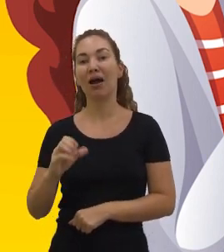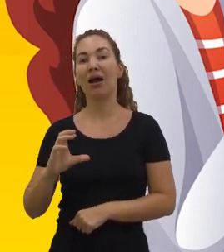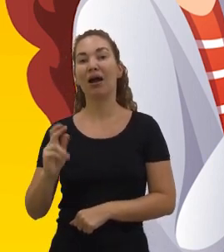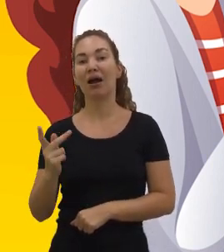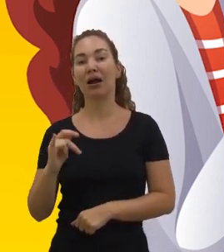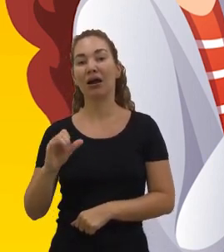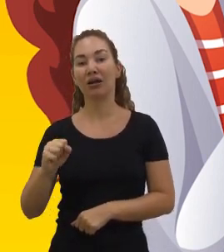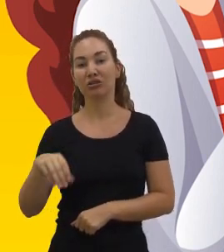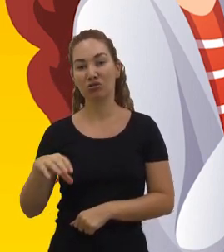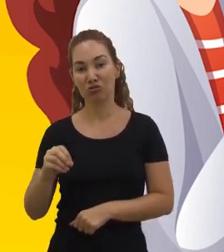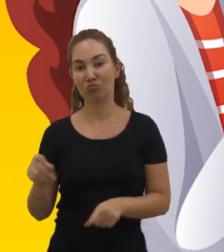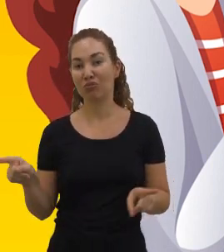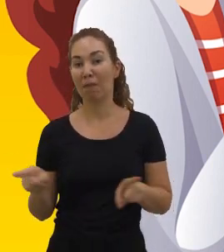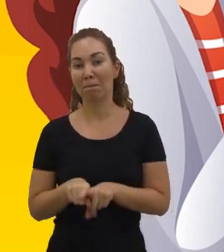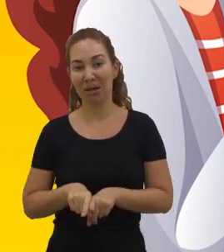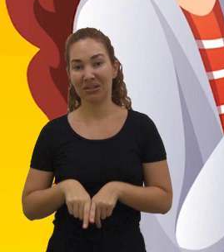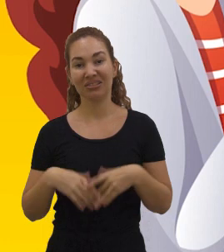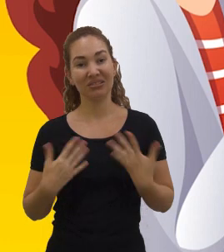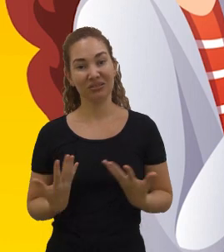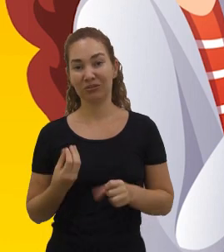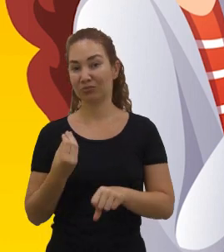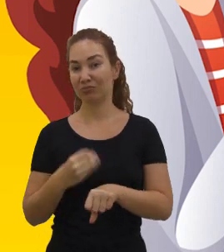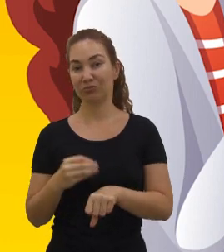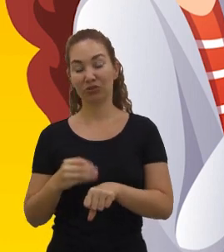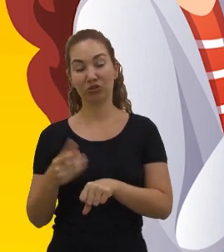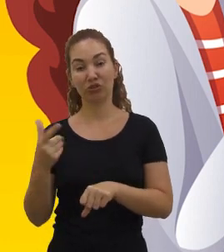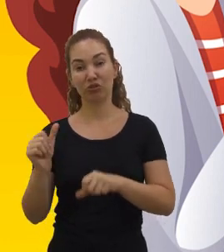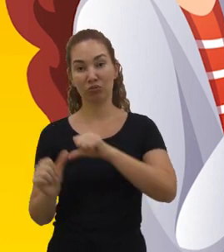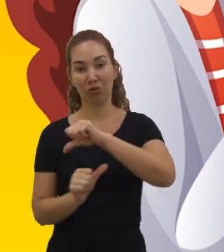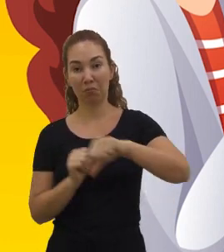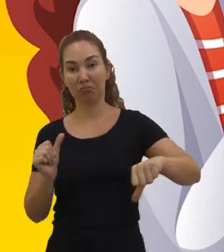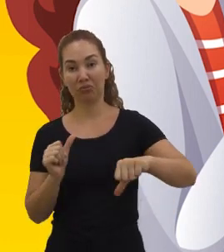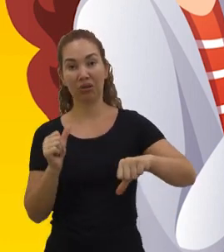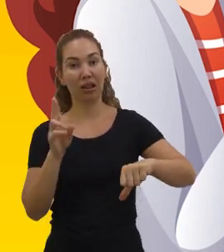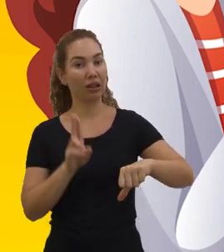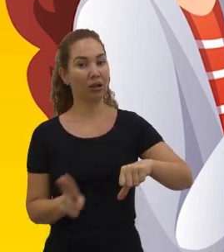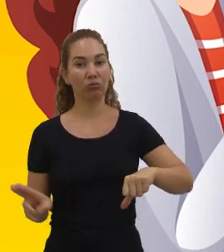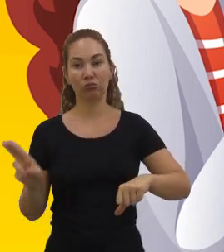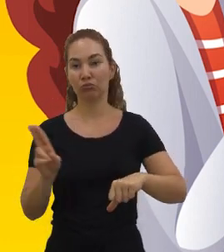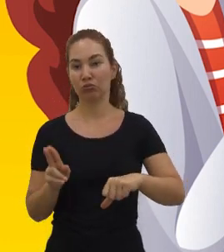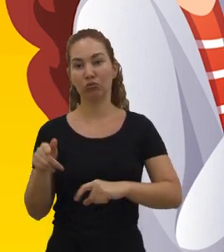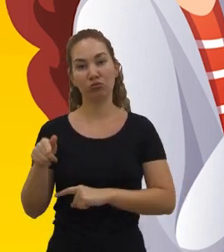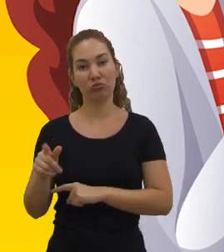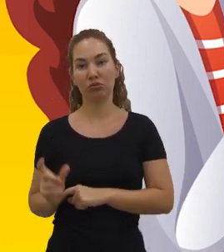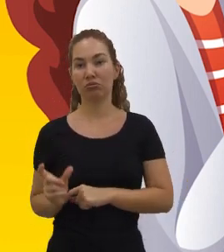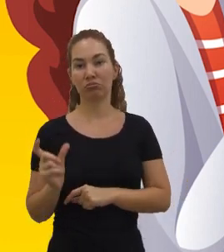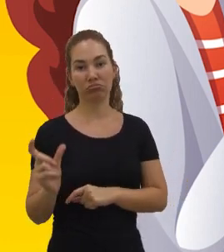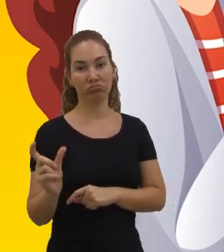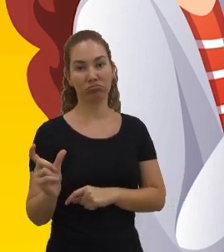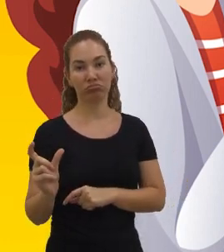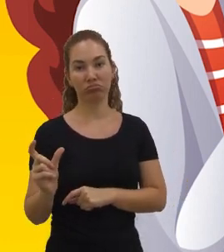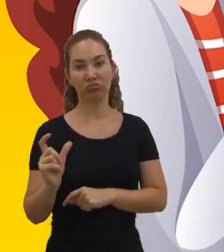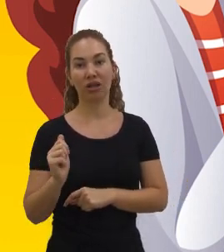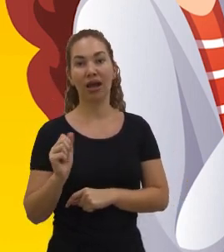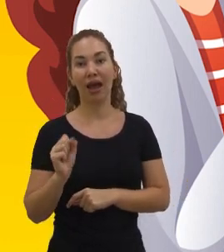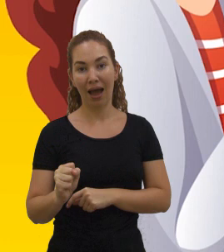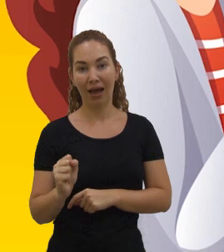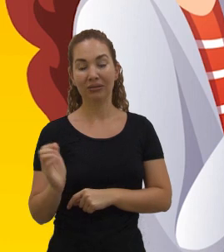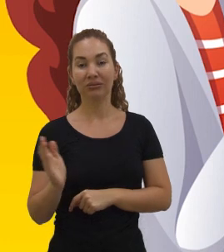tem nenhuma dica de outro termo para ser usado. É simplesmente não use esta expressão. Em